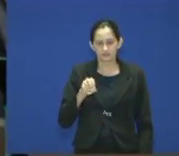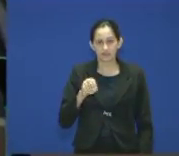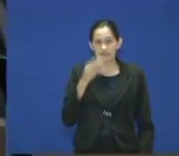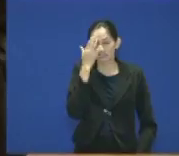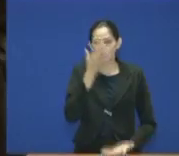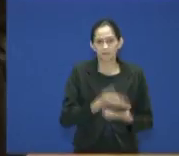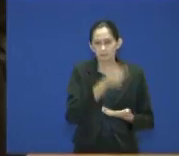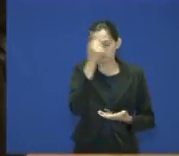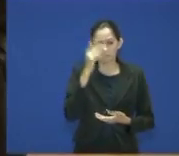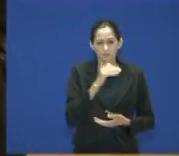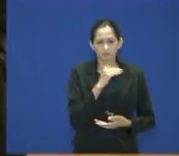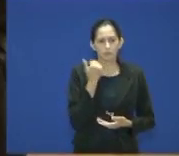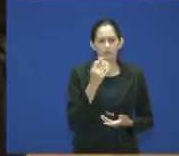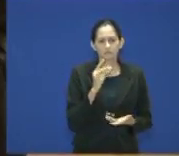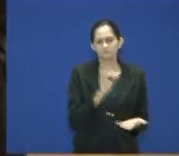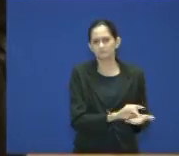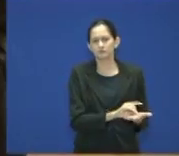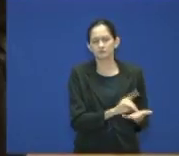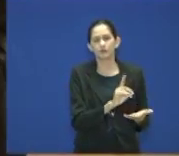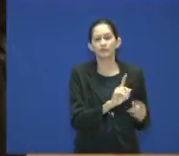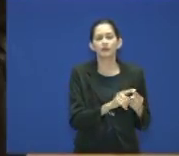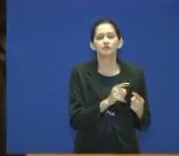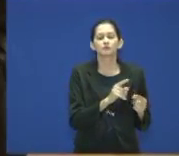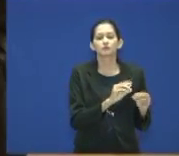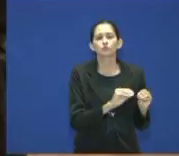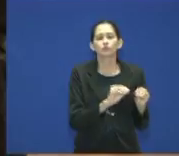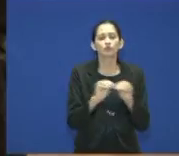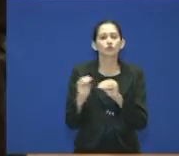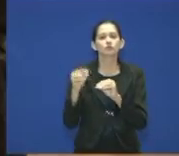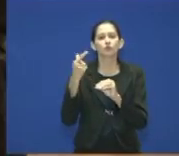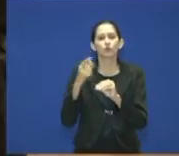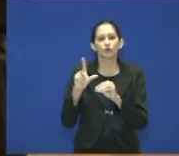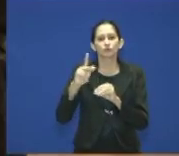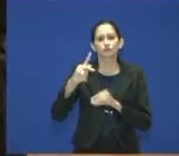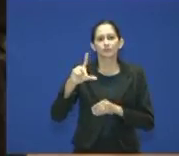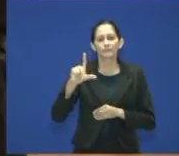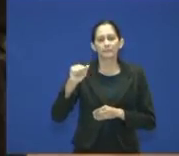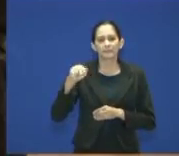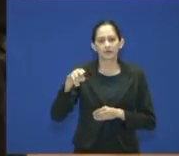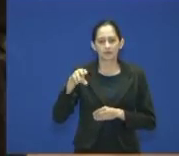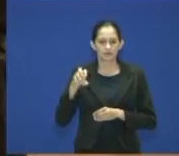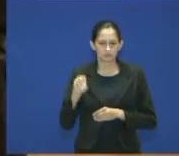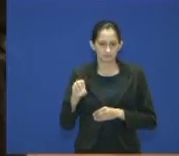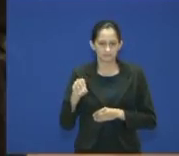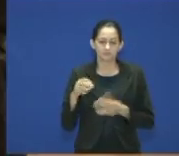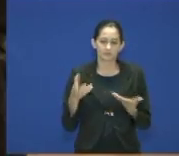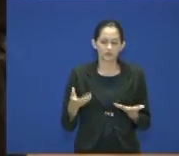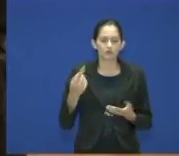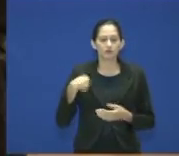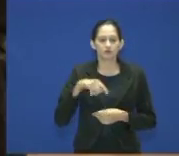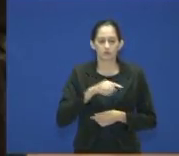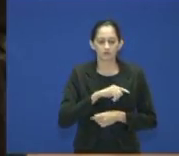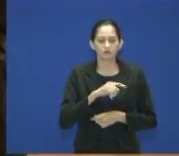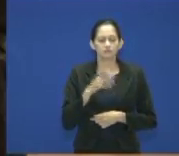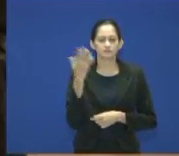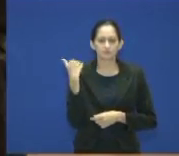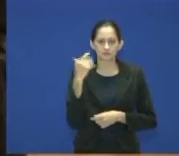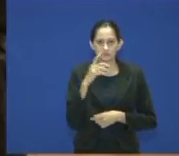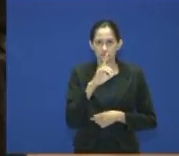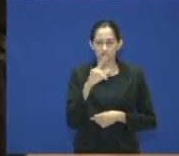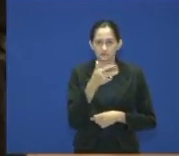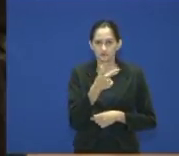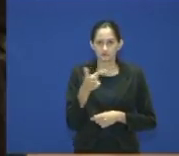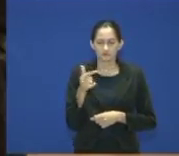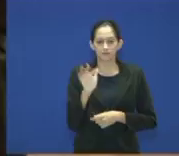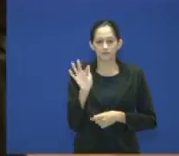fato, apenas passa para um outro plano. E sendo assim, nós te demos, no dia 22 de fevereiro,